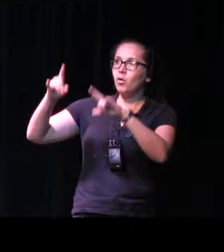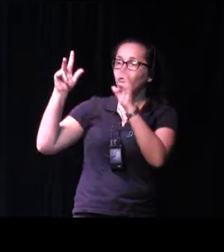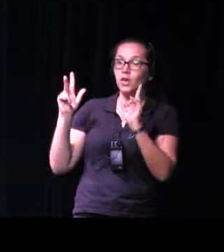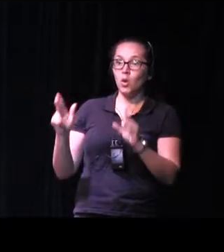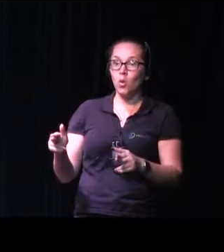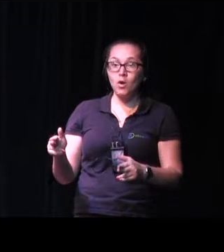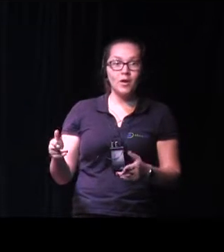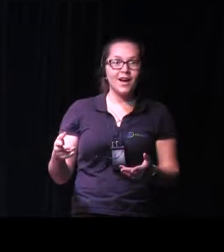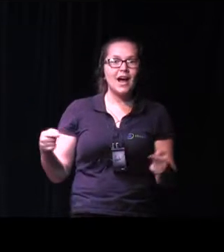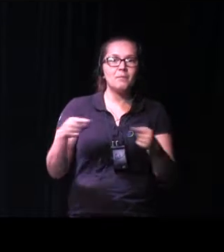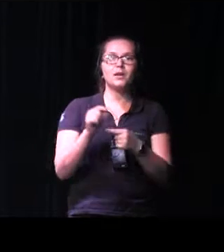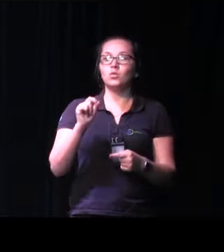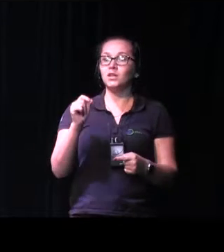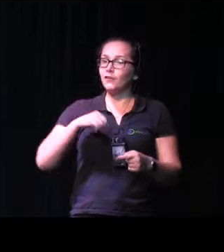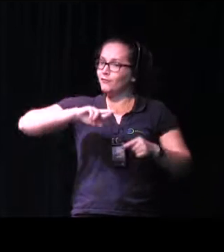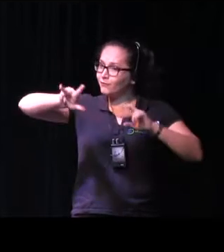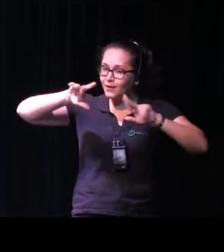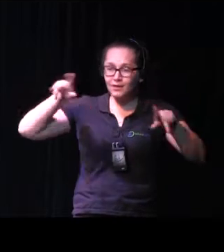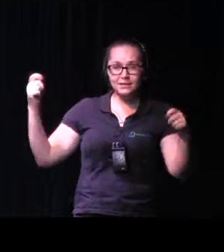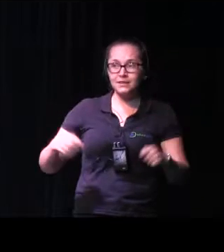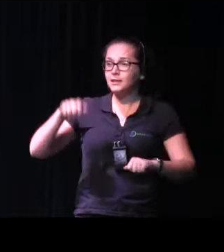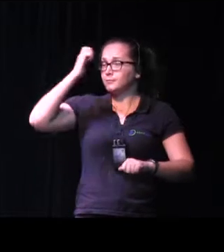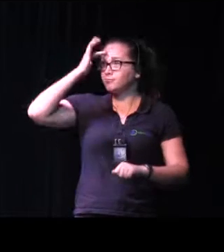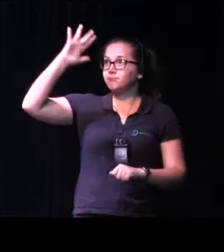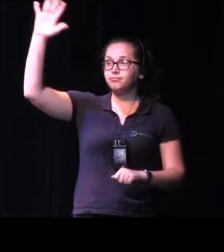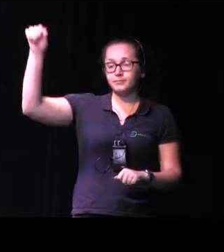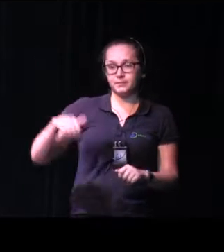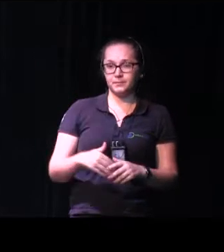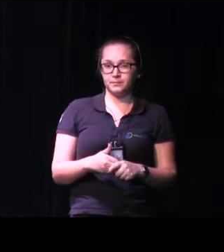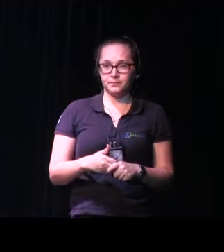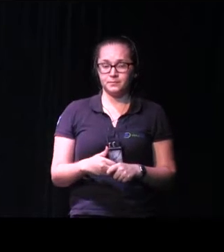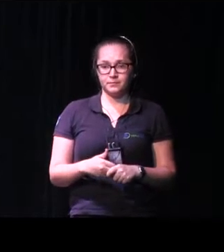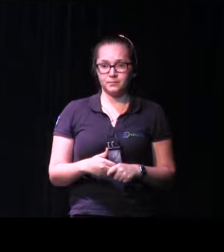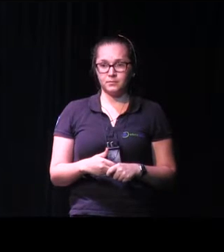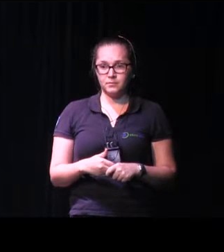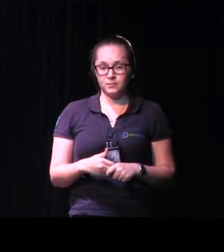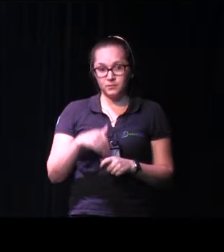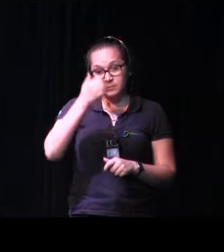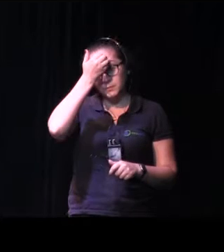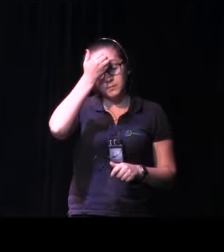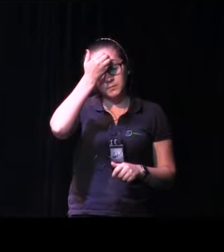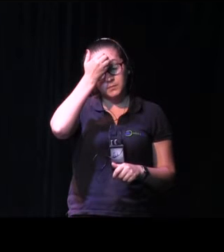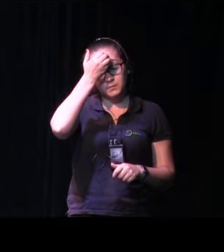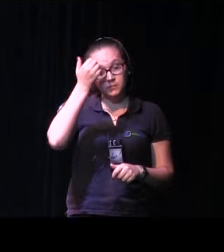momento. Então, um móvel como esse é infinito de possibilidade para as crianças.